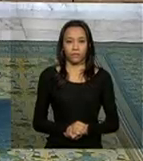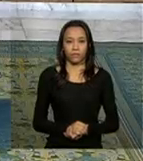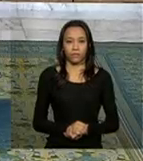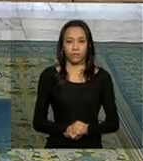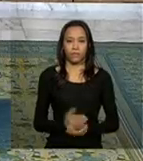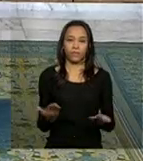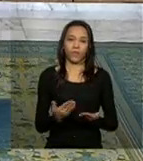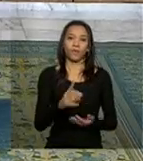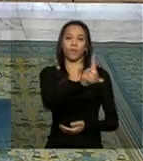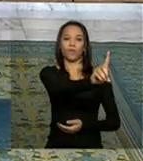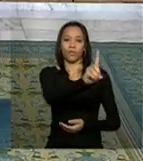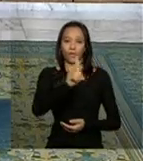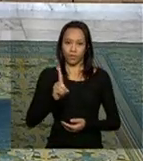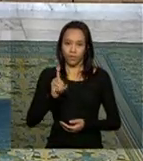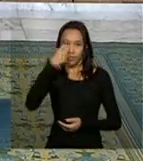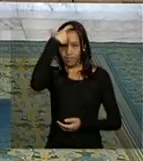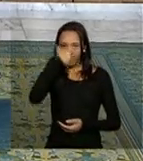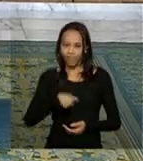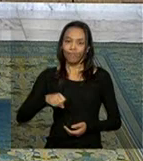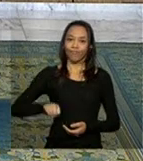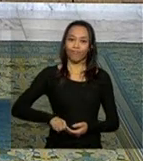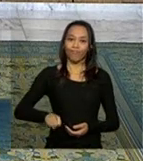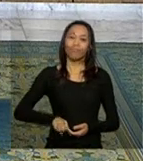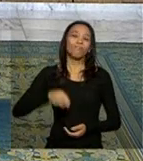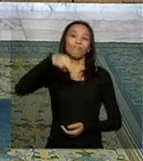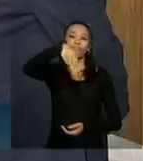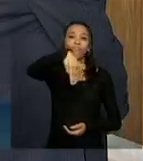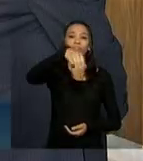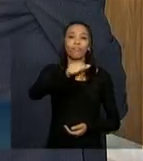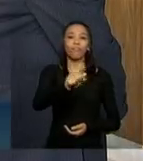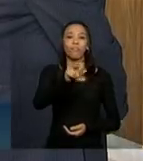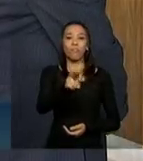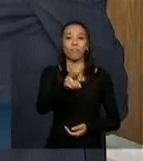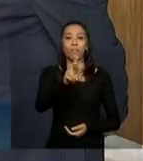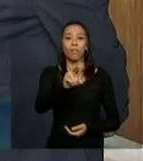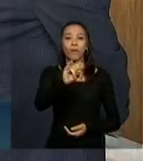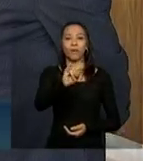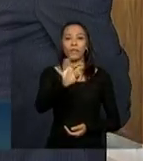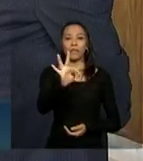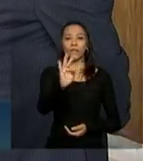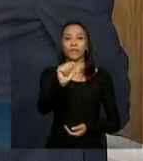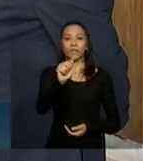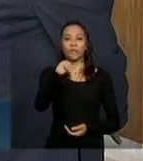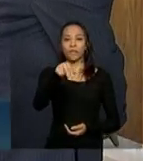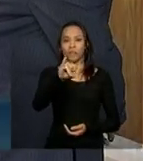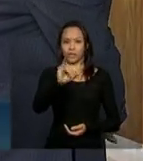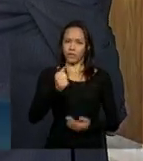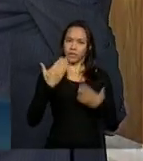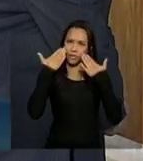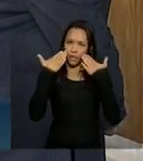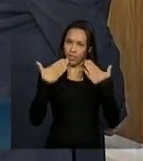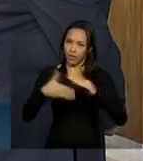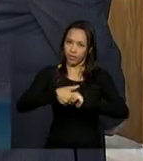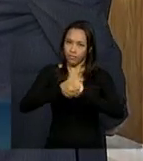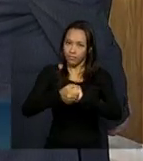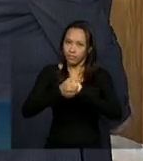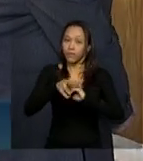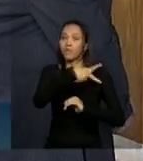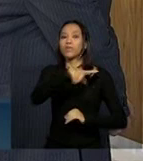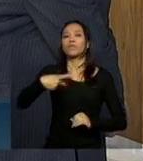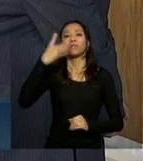O embaixador da Mauritânia se apresenta, a presidenta Dilma Rousseff. Nesse momento,